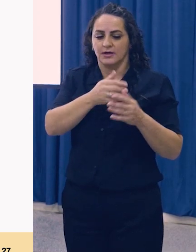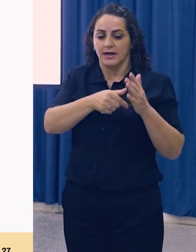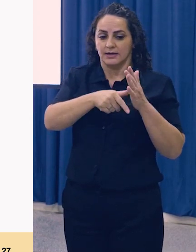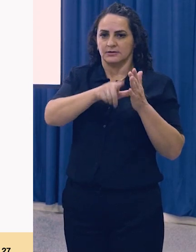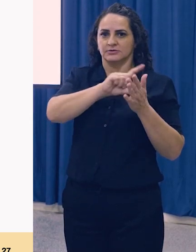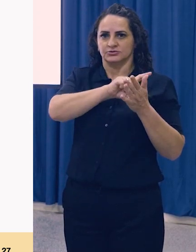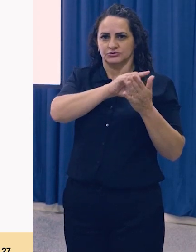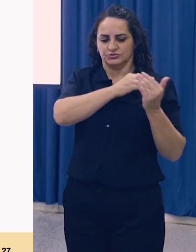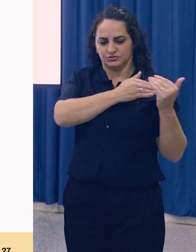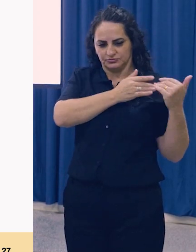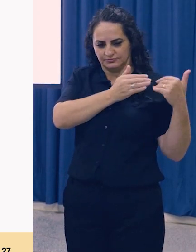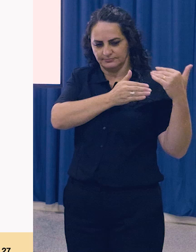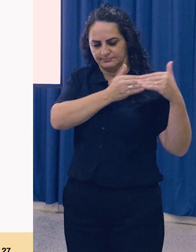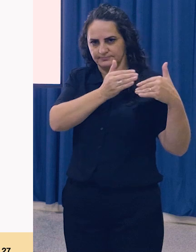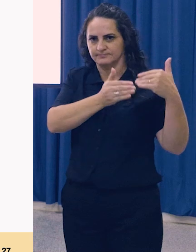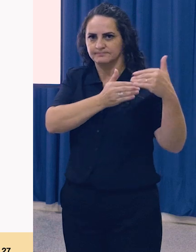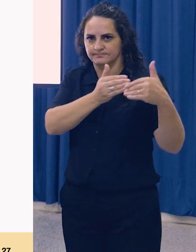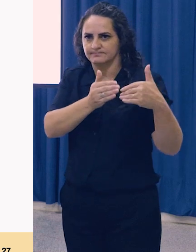pré-produção, esse